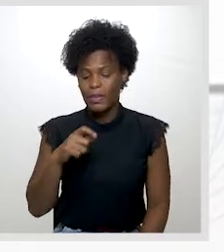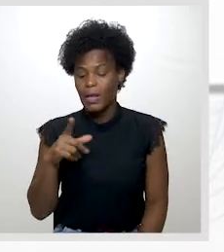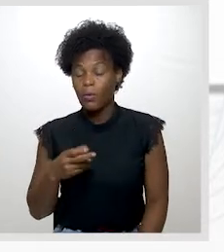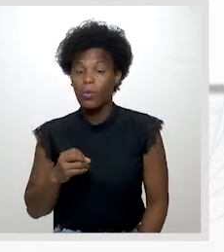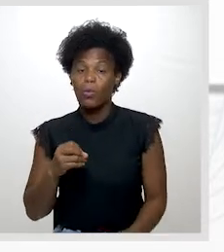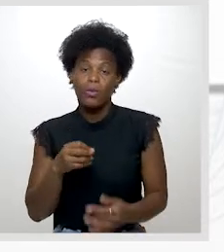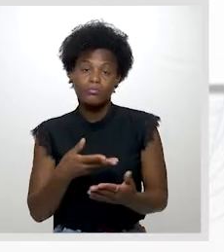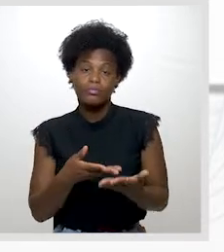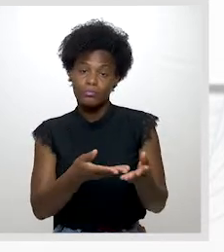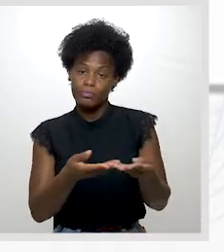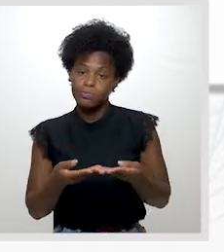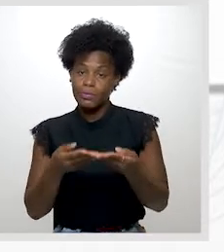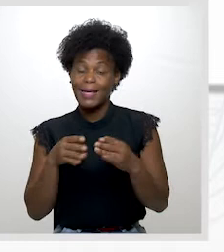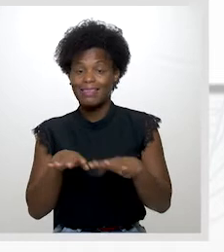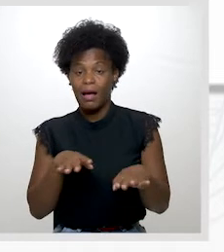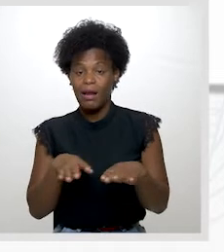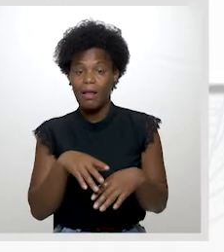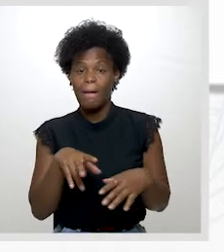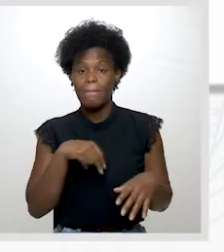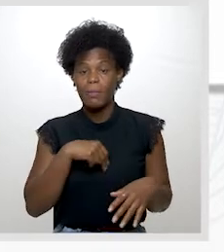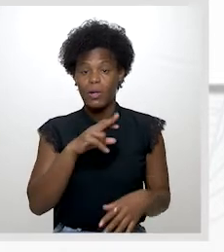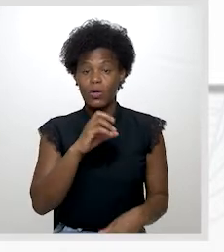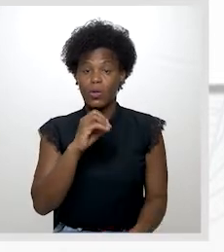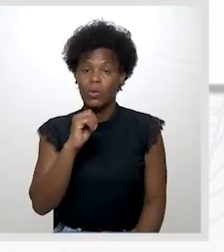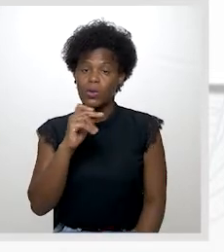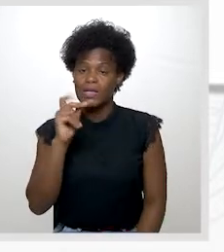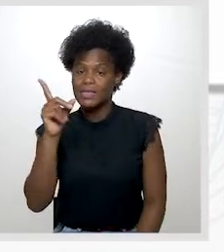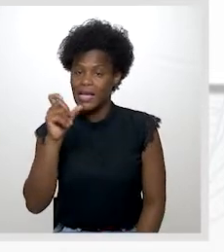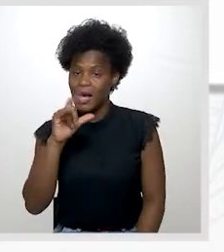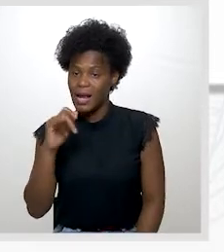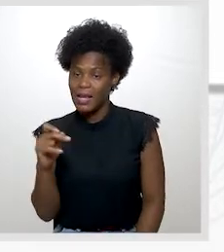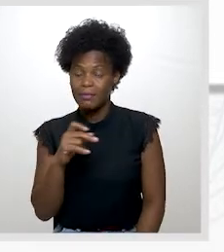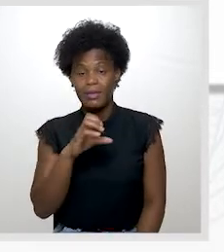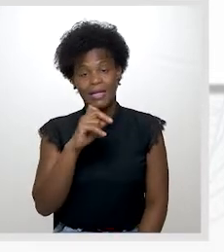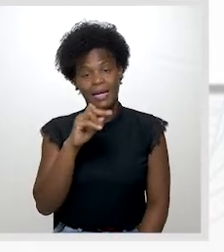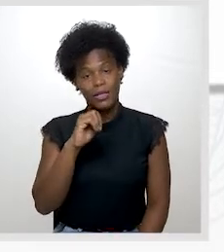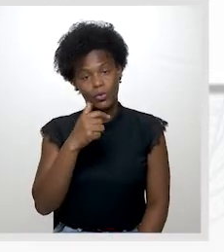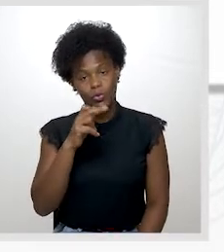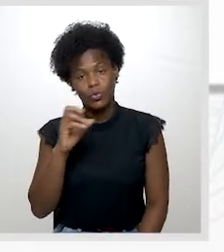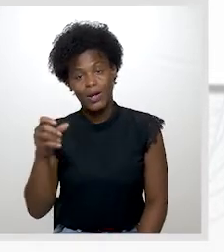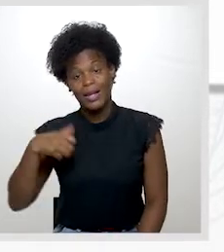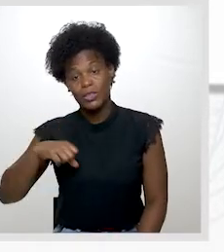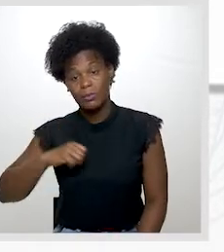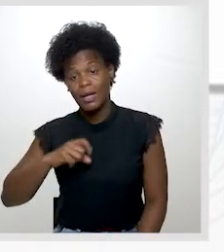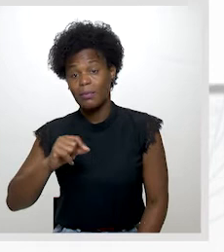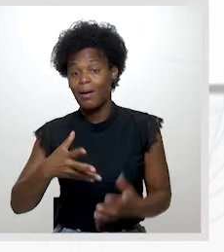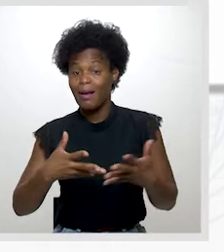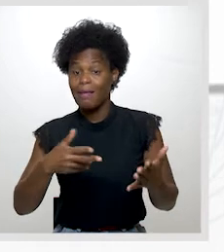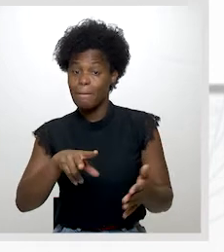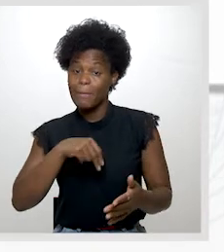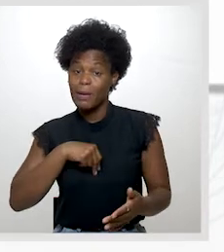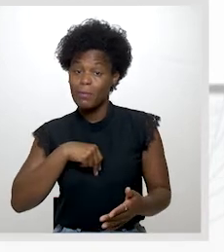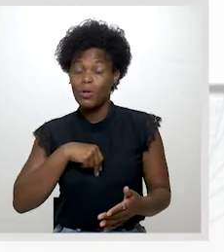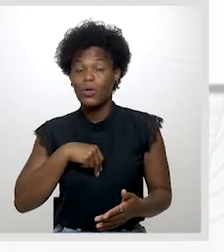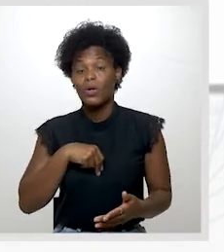recebido em Itália, o Prémio Rosália de Castro, em Espanha, e o grande prémio,